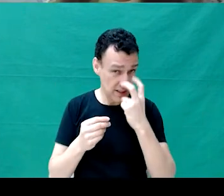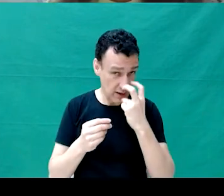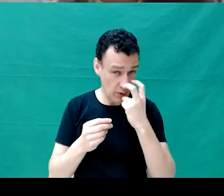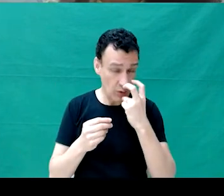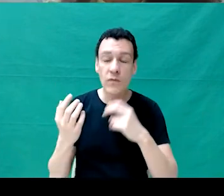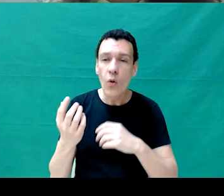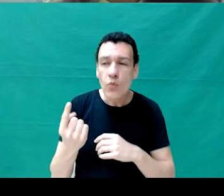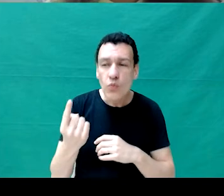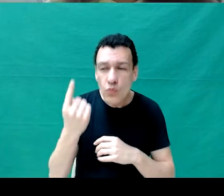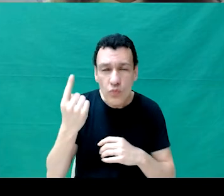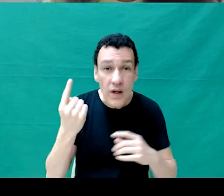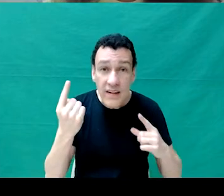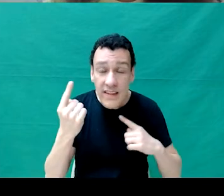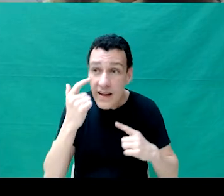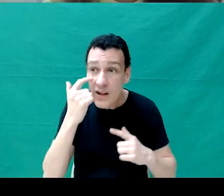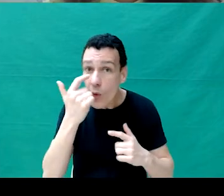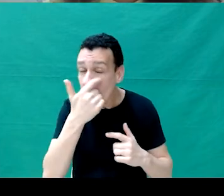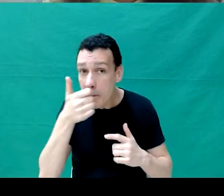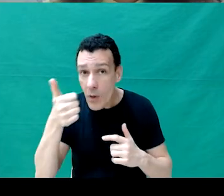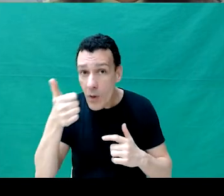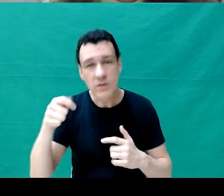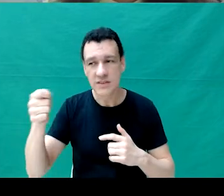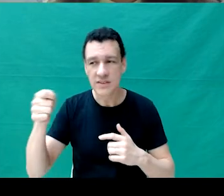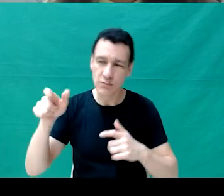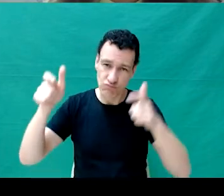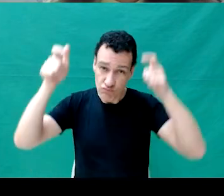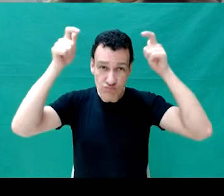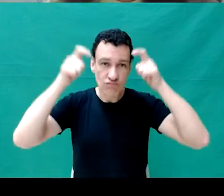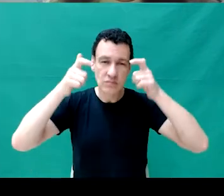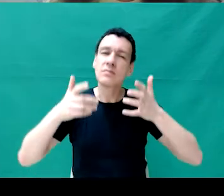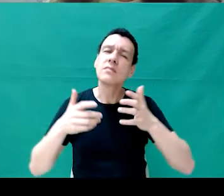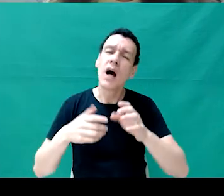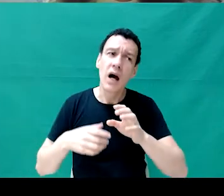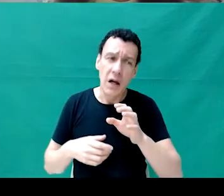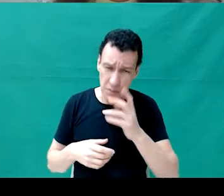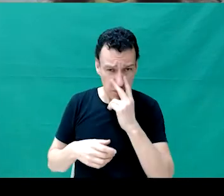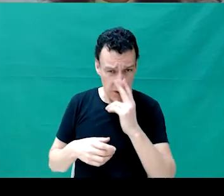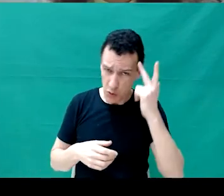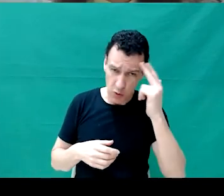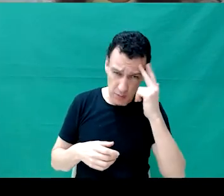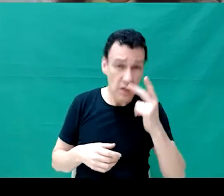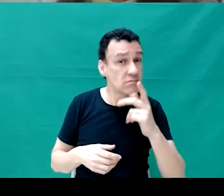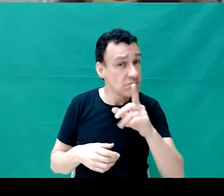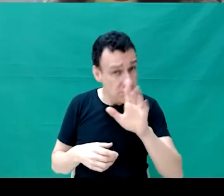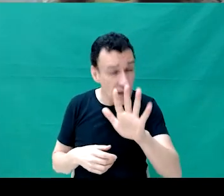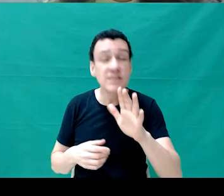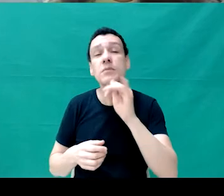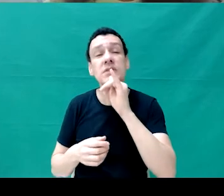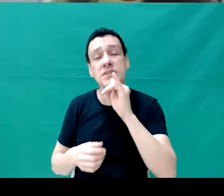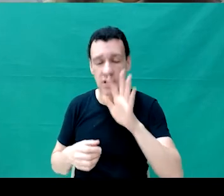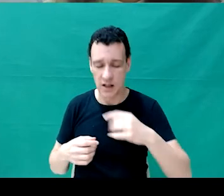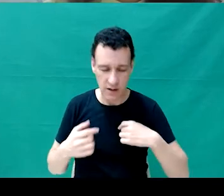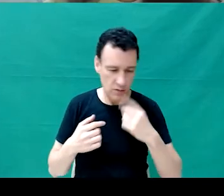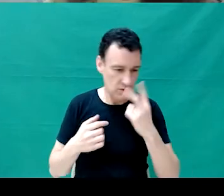é muito triste. Quando a gente pensa em inclusão, isso pode machucar demais as pessoas que estão conosco,